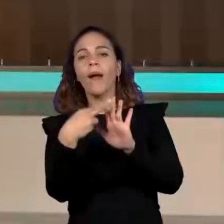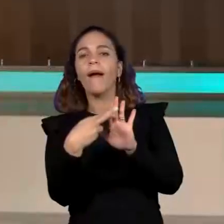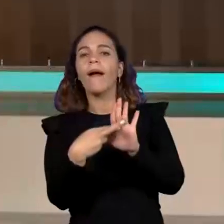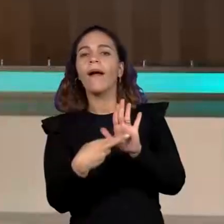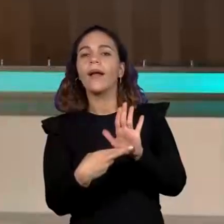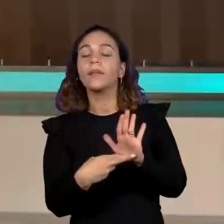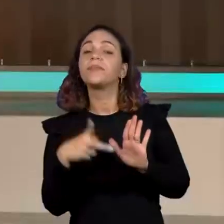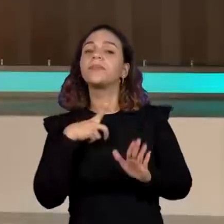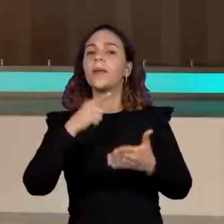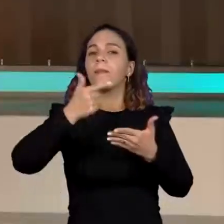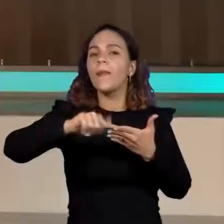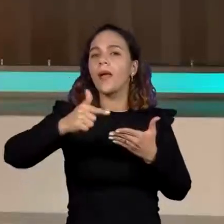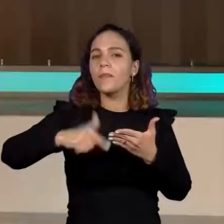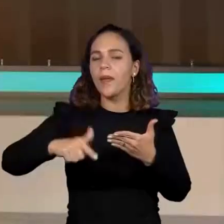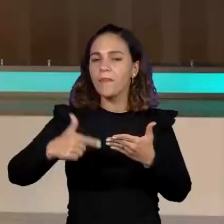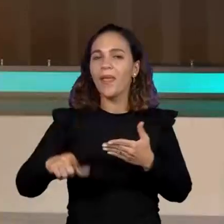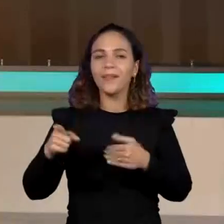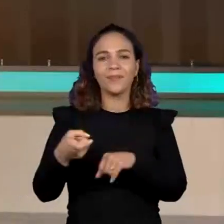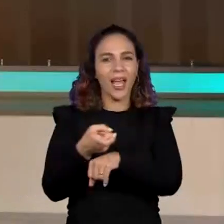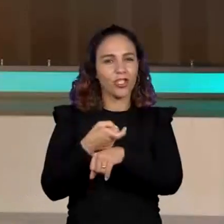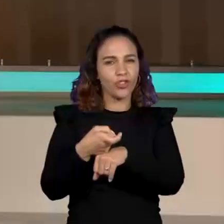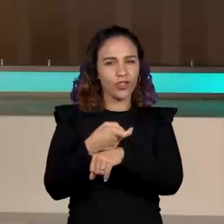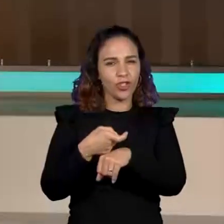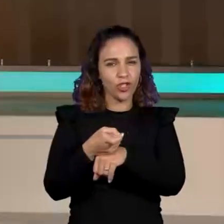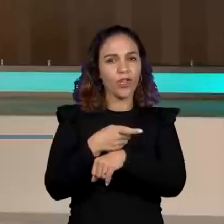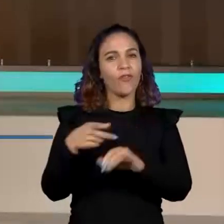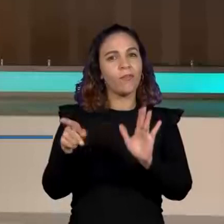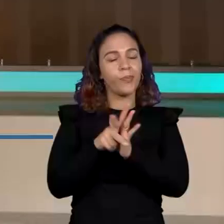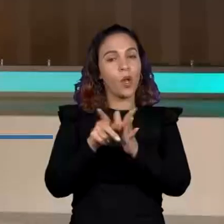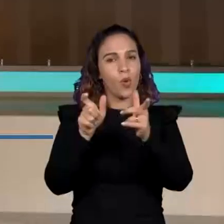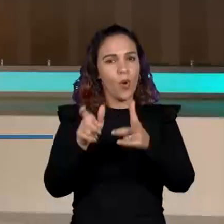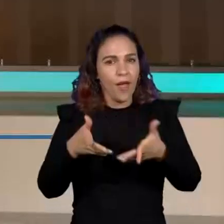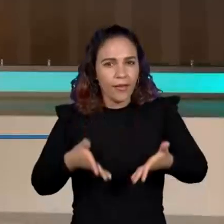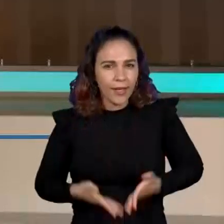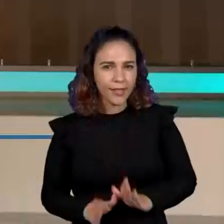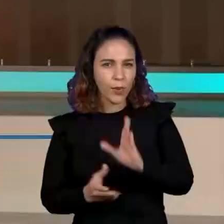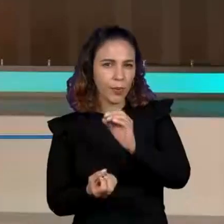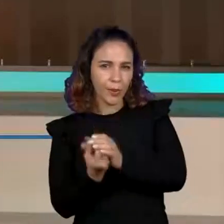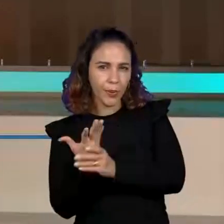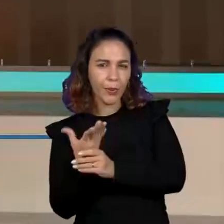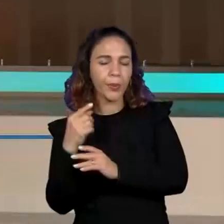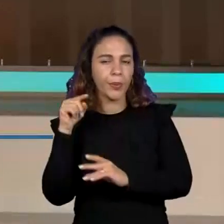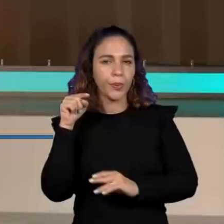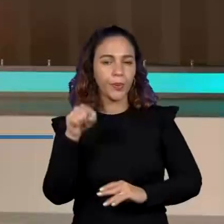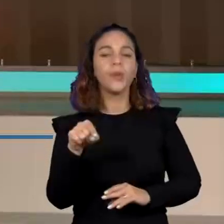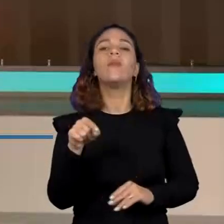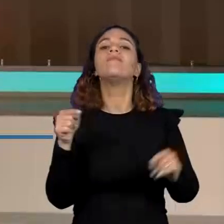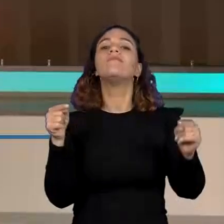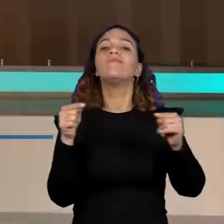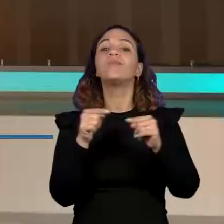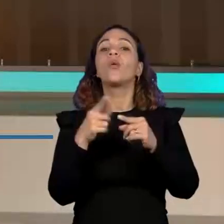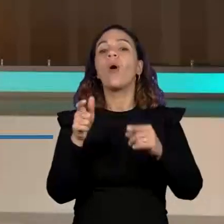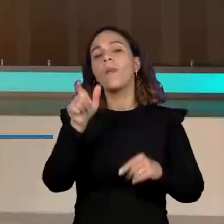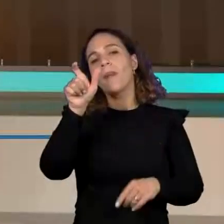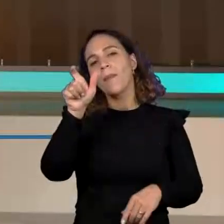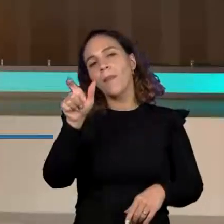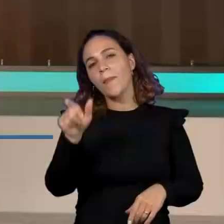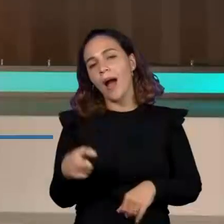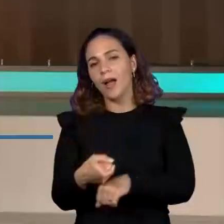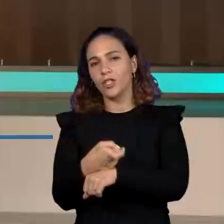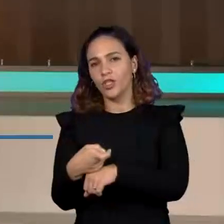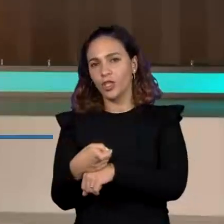Outros adjetivos pátrios que trazem essas terminações, que nós possamos fazer os femininos